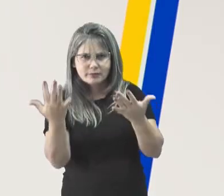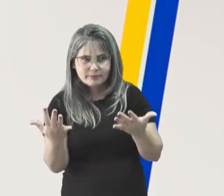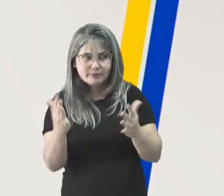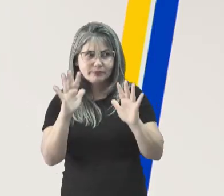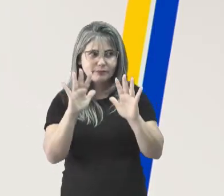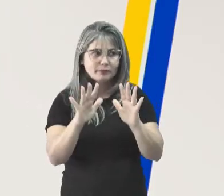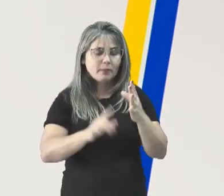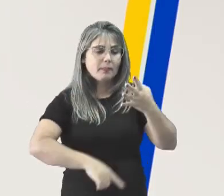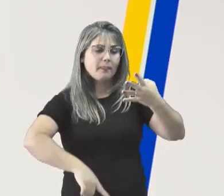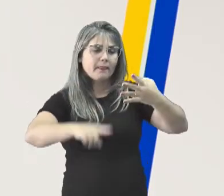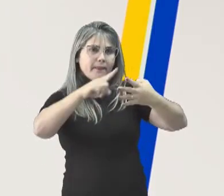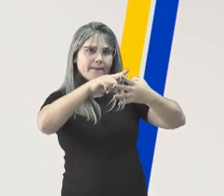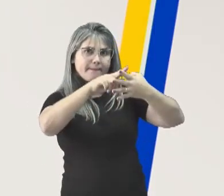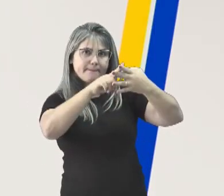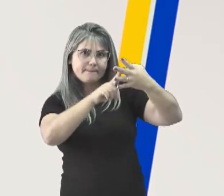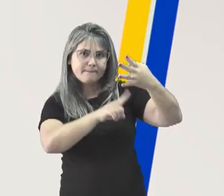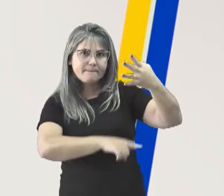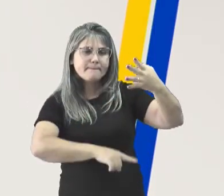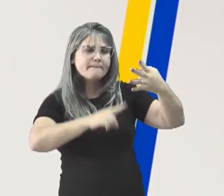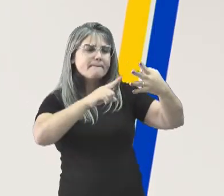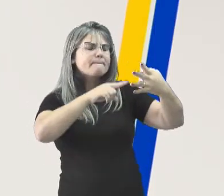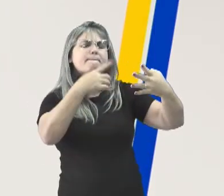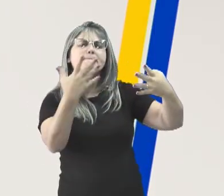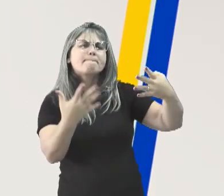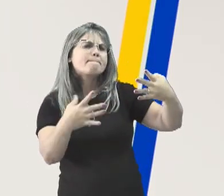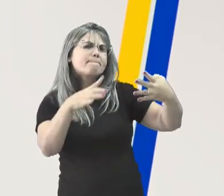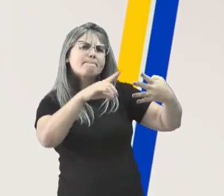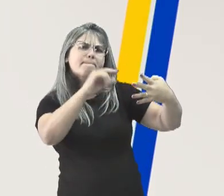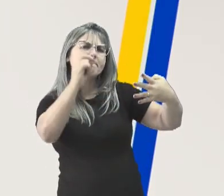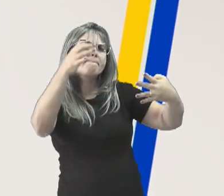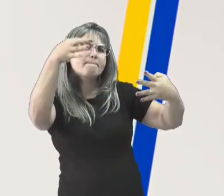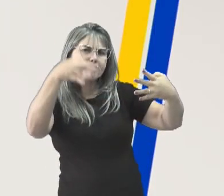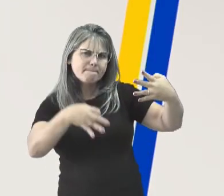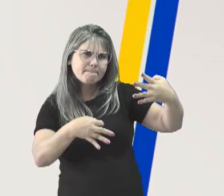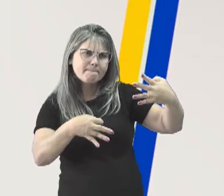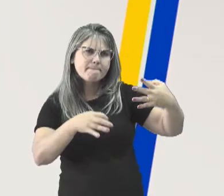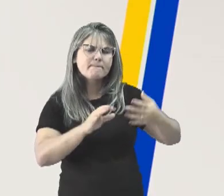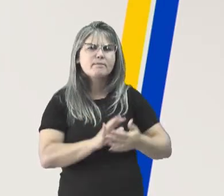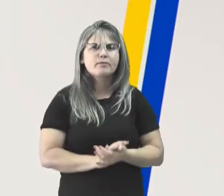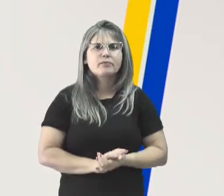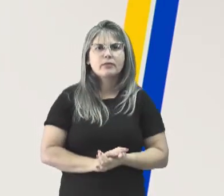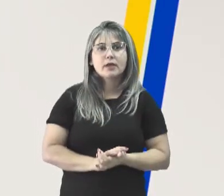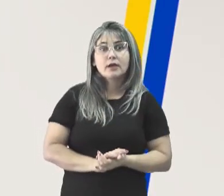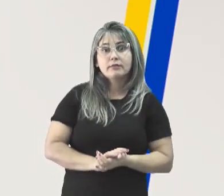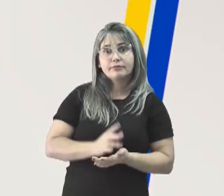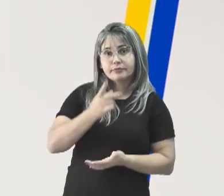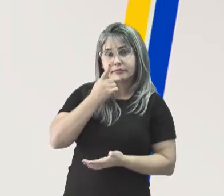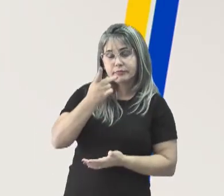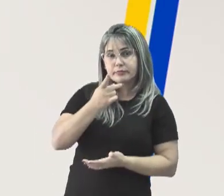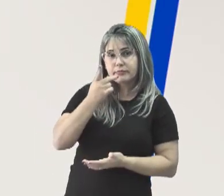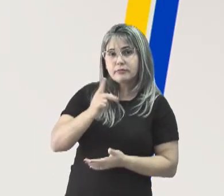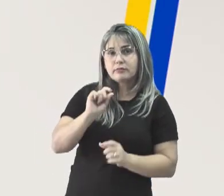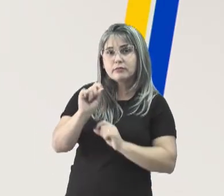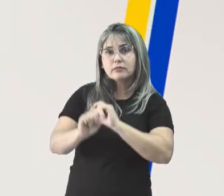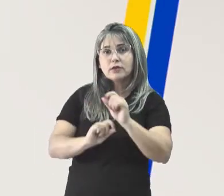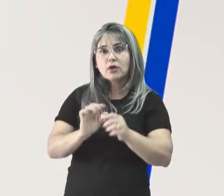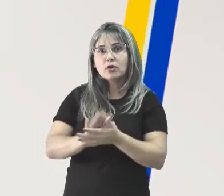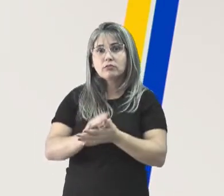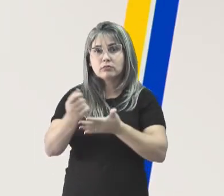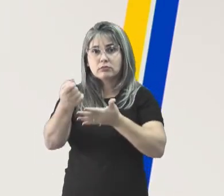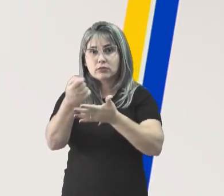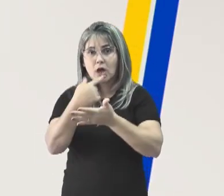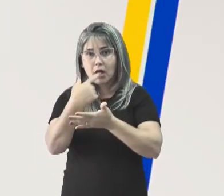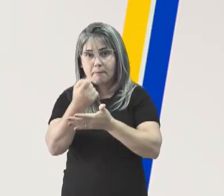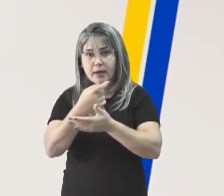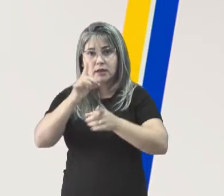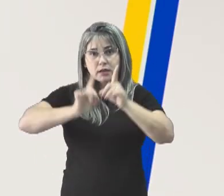as informações que a questão me trouxe, né? Determinado medicamento antidepressivo deve ser tomado por um paciente 3 vezes